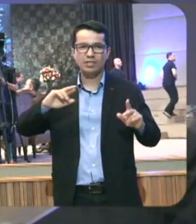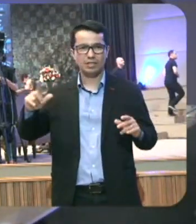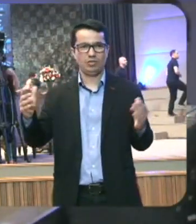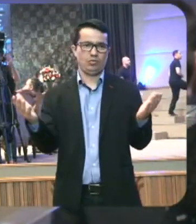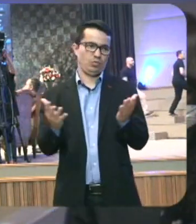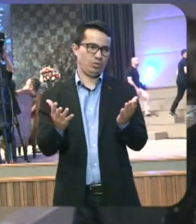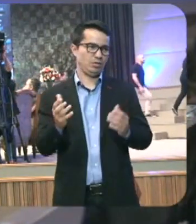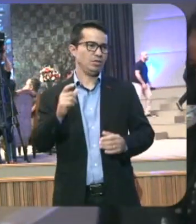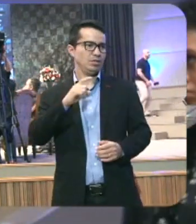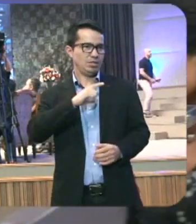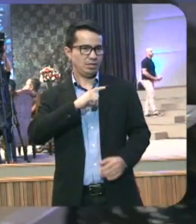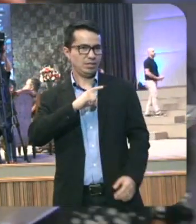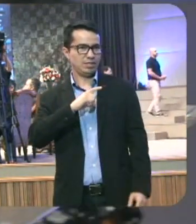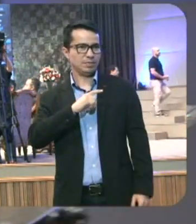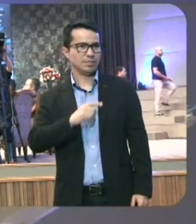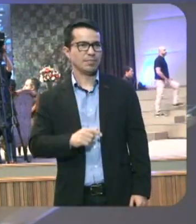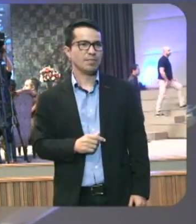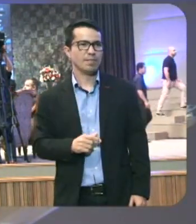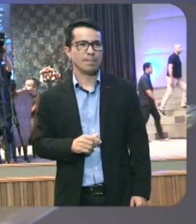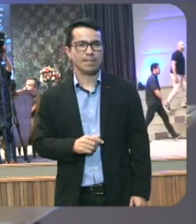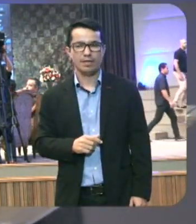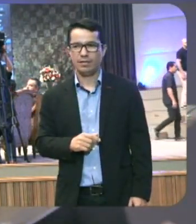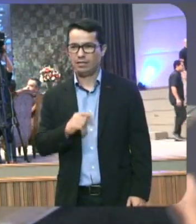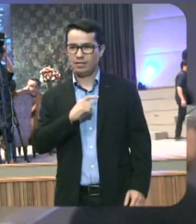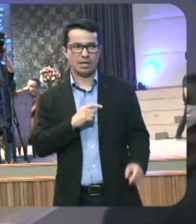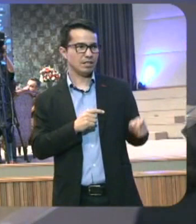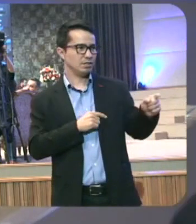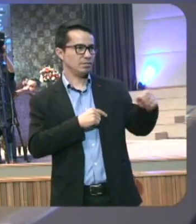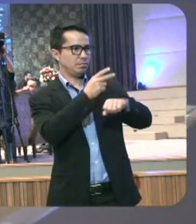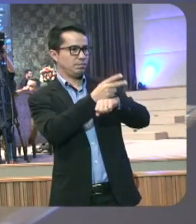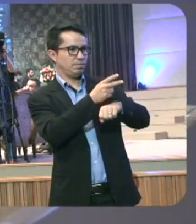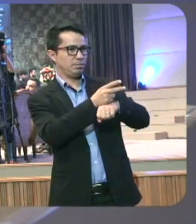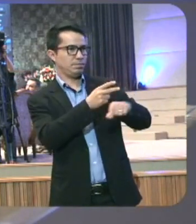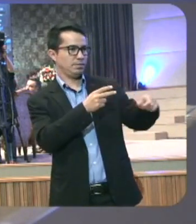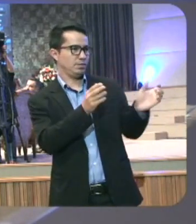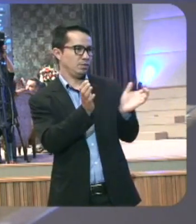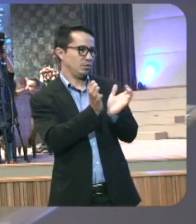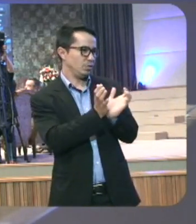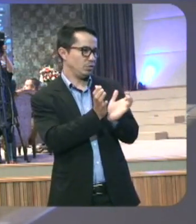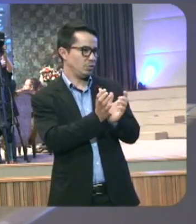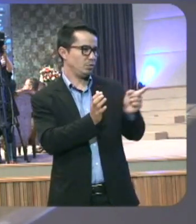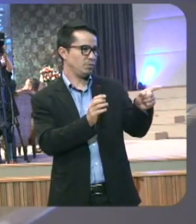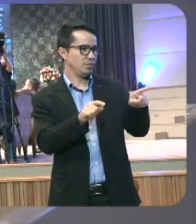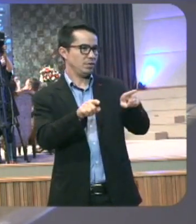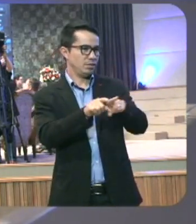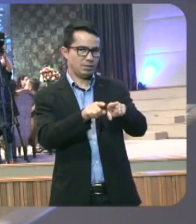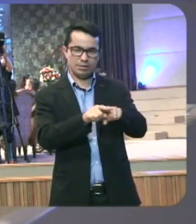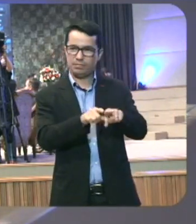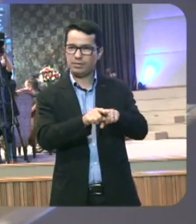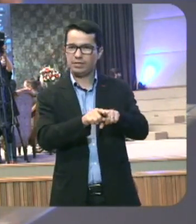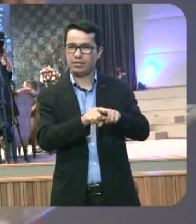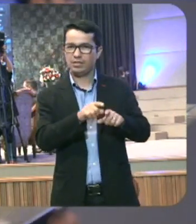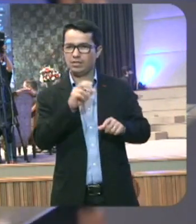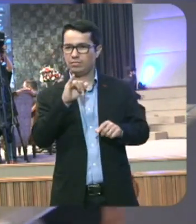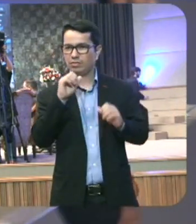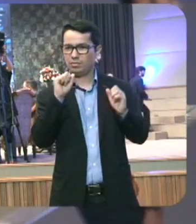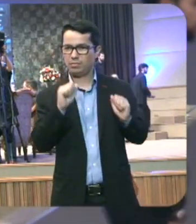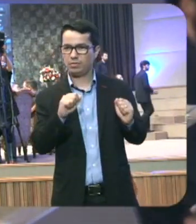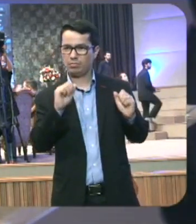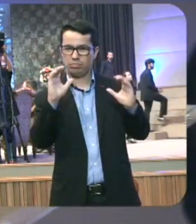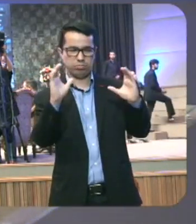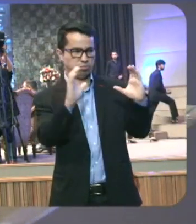é? Ali na câmara da minha esquerda, ali tem um equipamento que ele está focando lá, se você puder